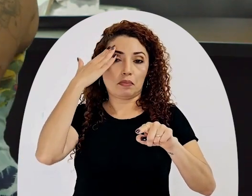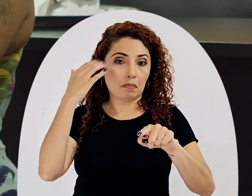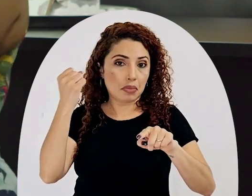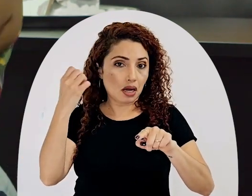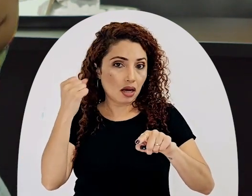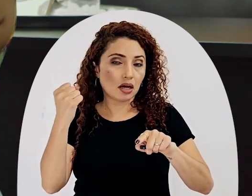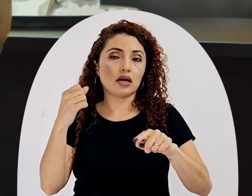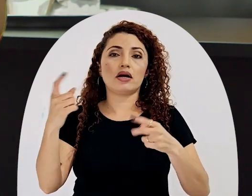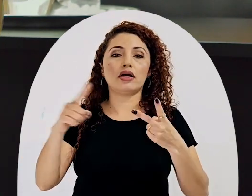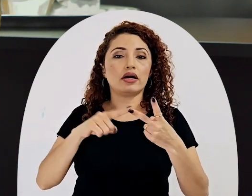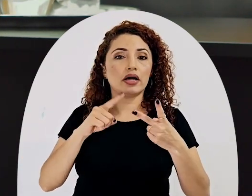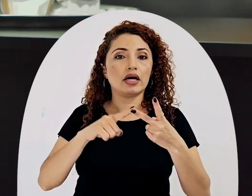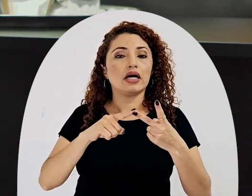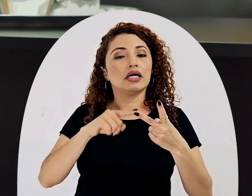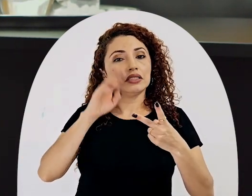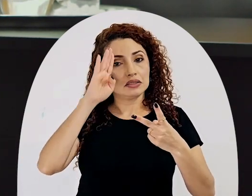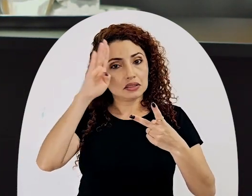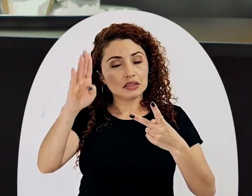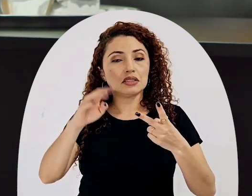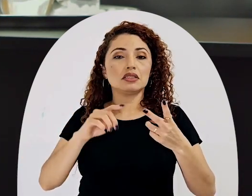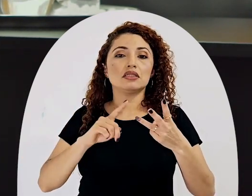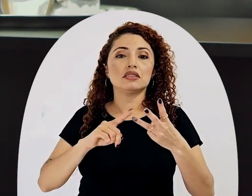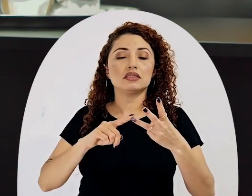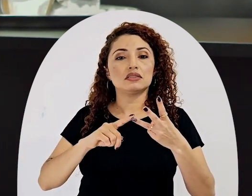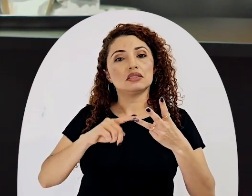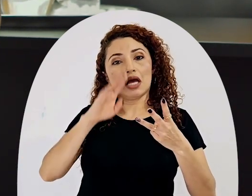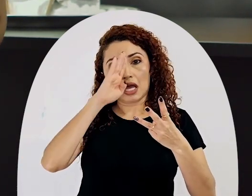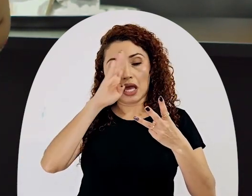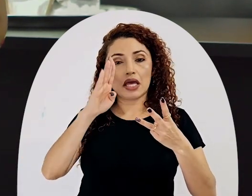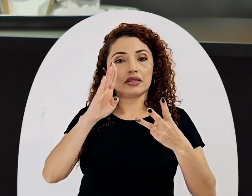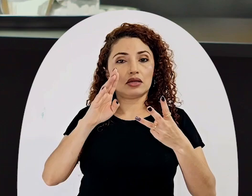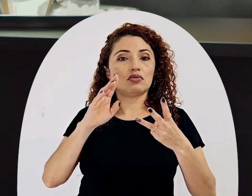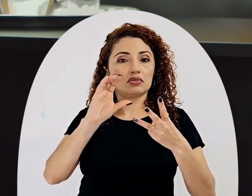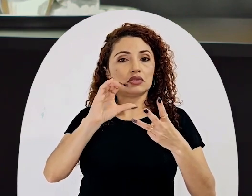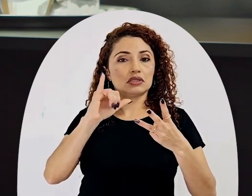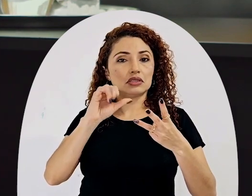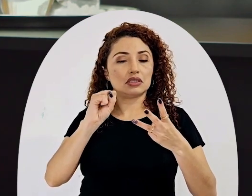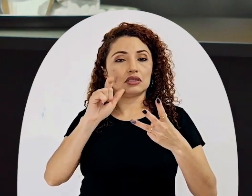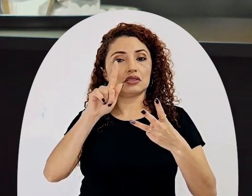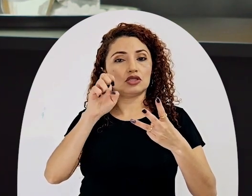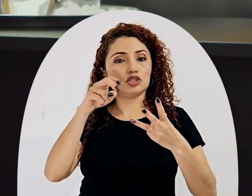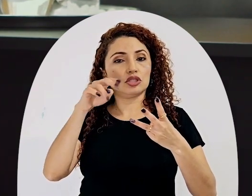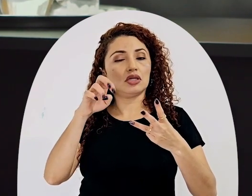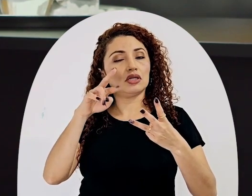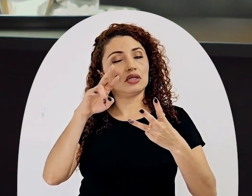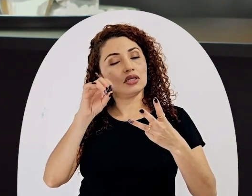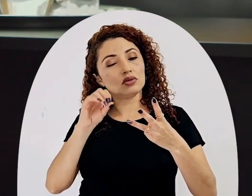Pessoas brancas, cisgêneras e heterossexuais, que tecnicamente é o padrão da sociedade.